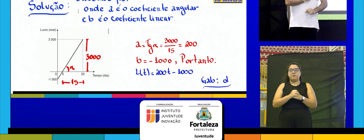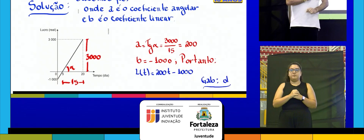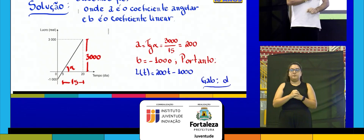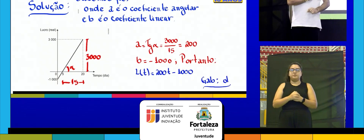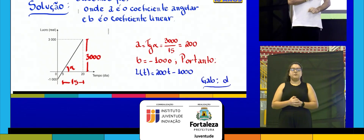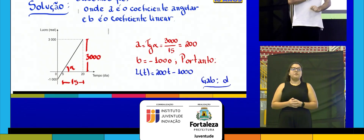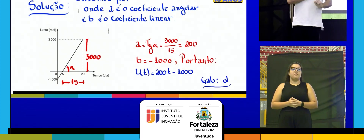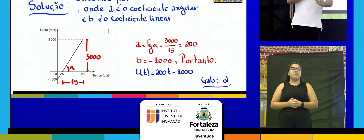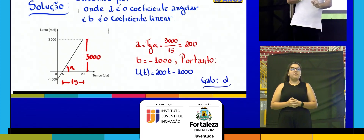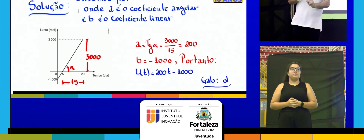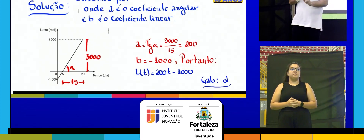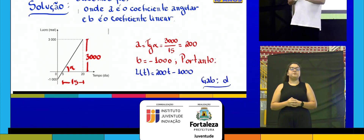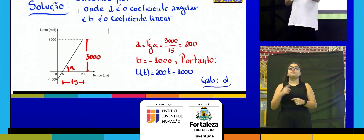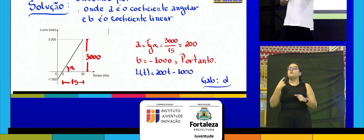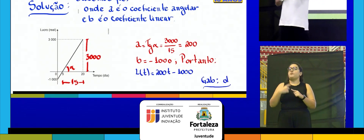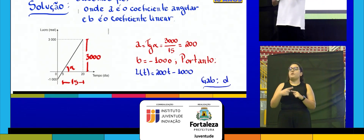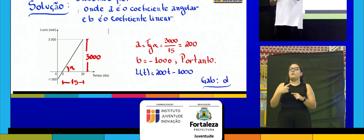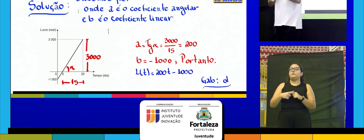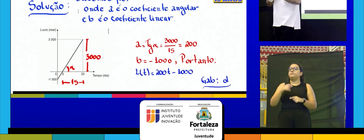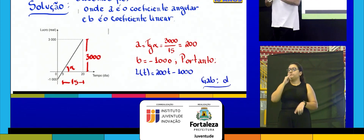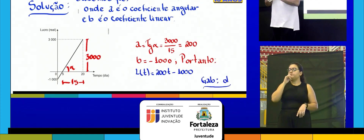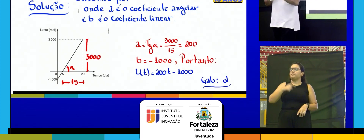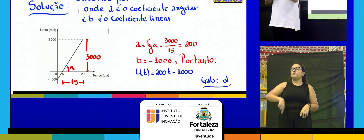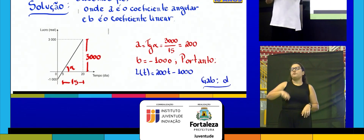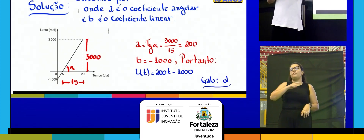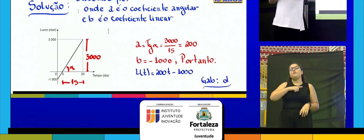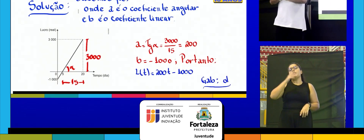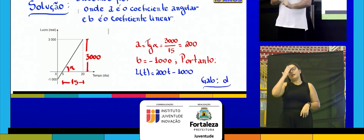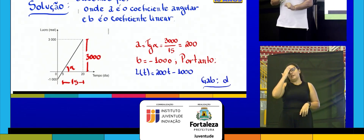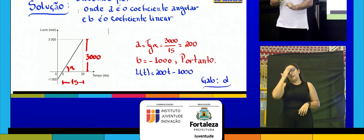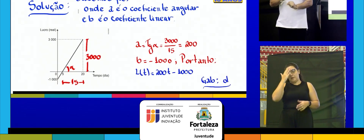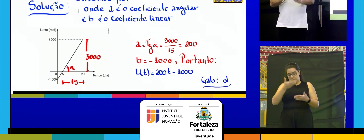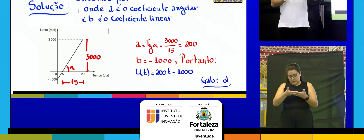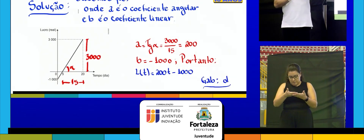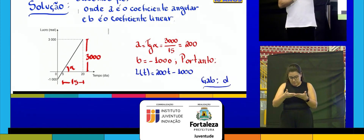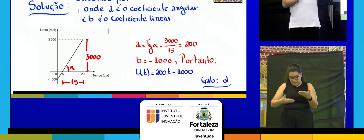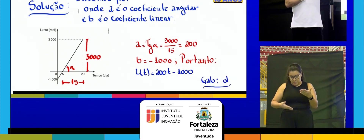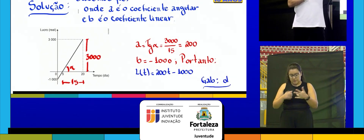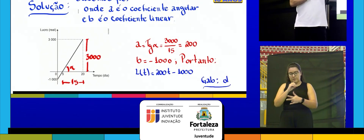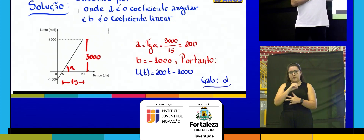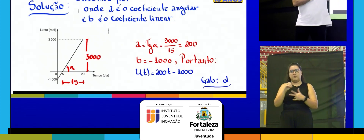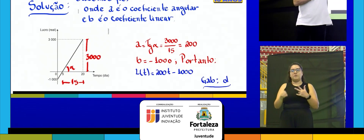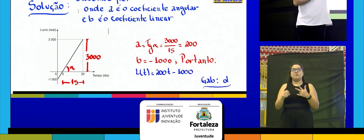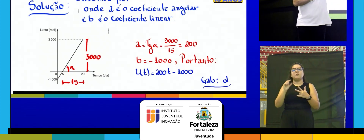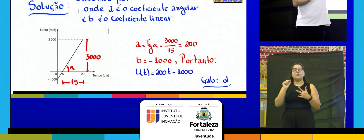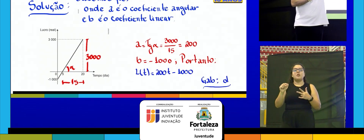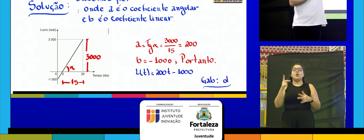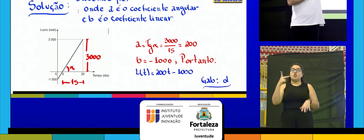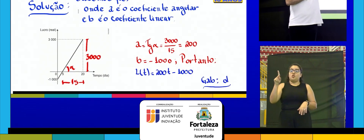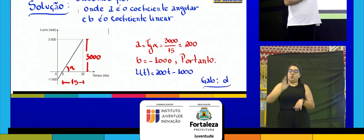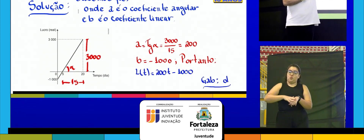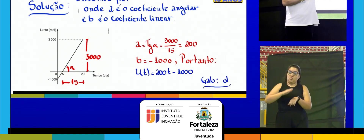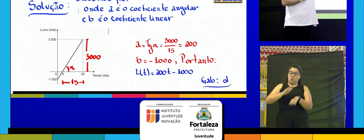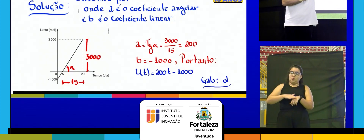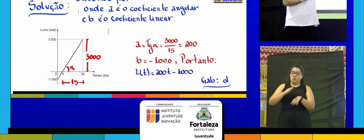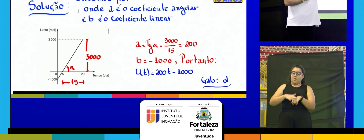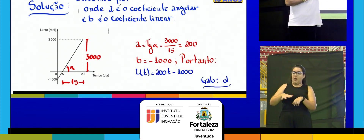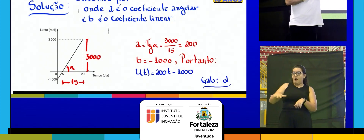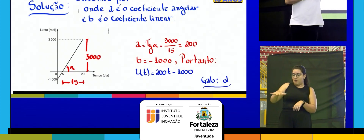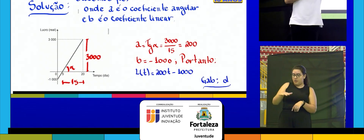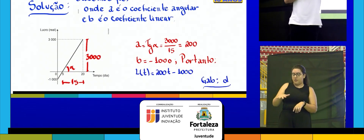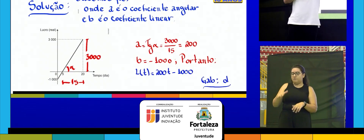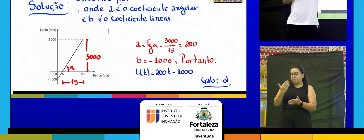resolver. Por quê? Porque nós sabemos que a prova do Enem, ela mede a tua competência